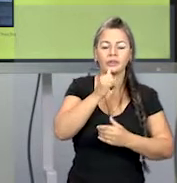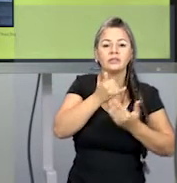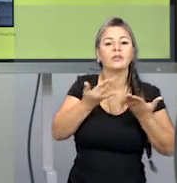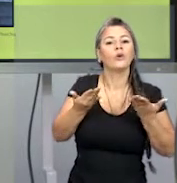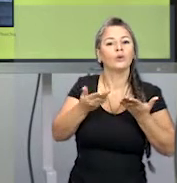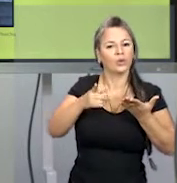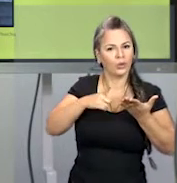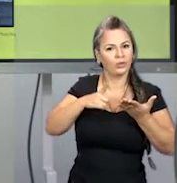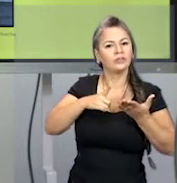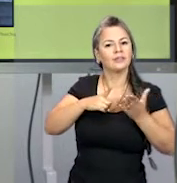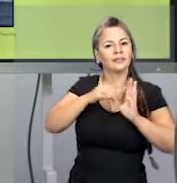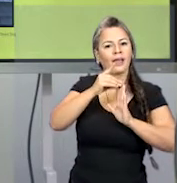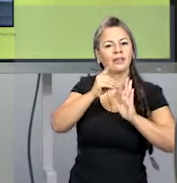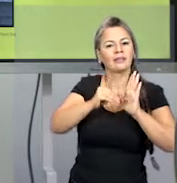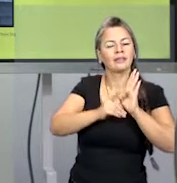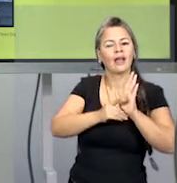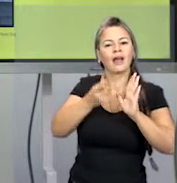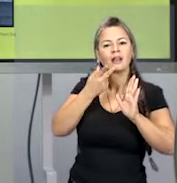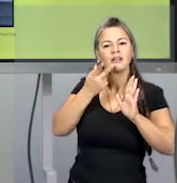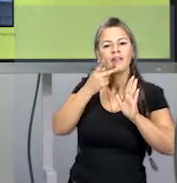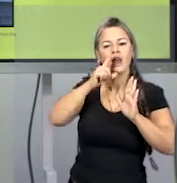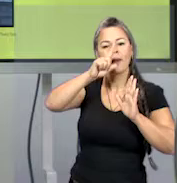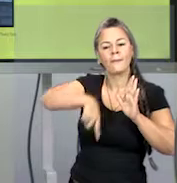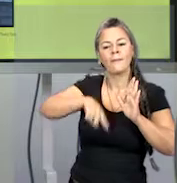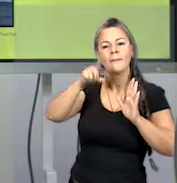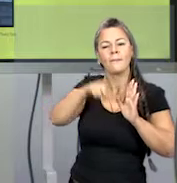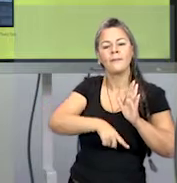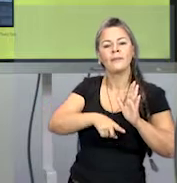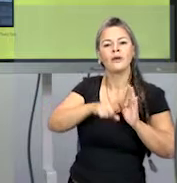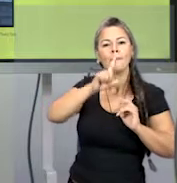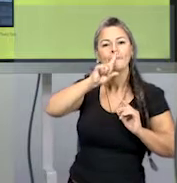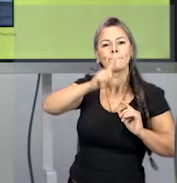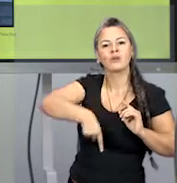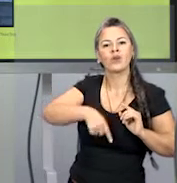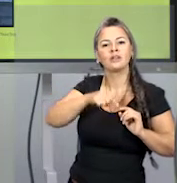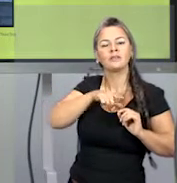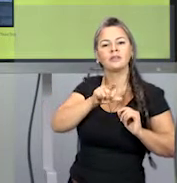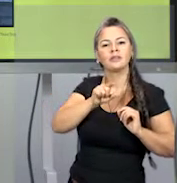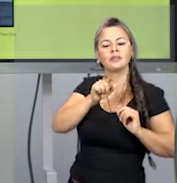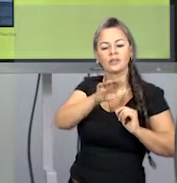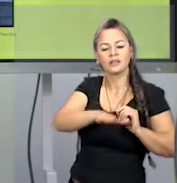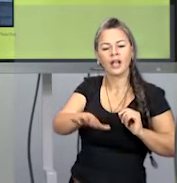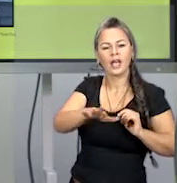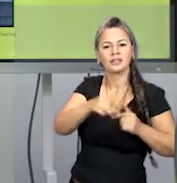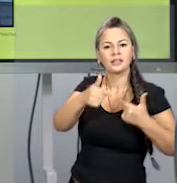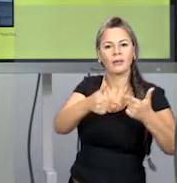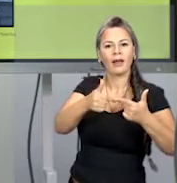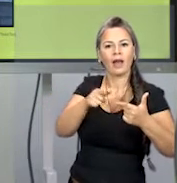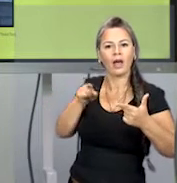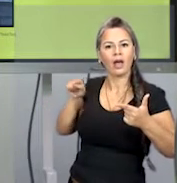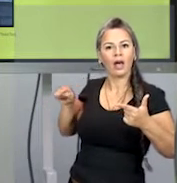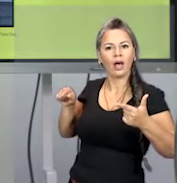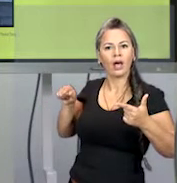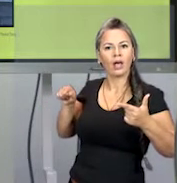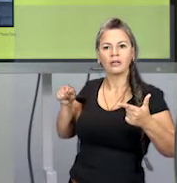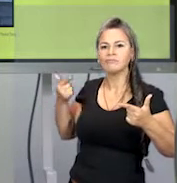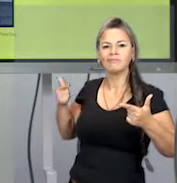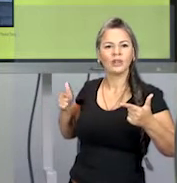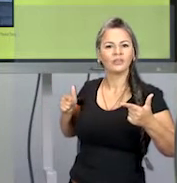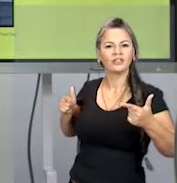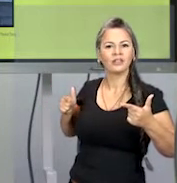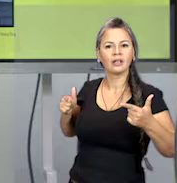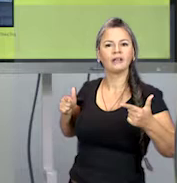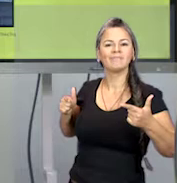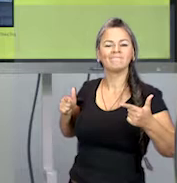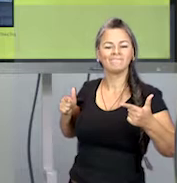uma seguridade para que proíbe o trabalho infantil, não existia naquele momento. Então, essas